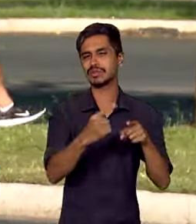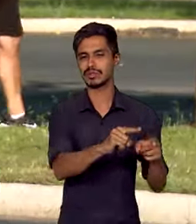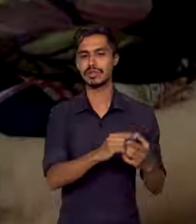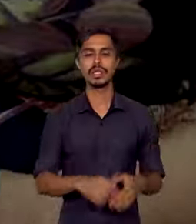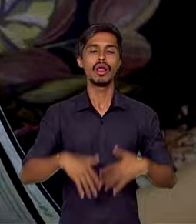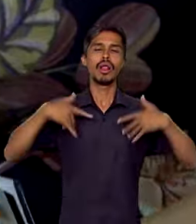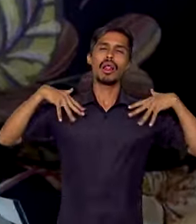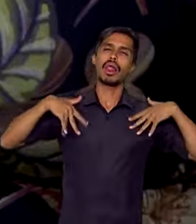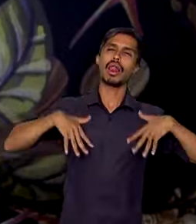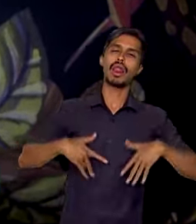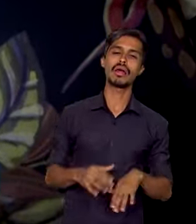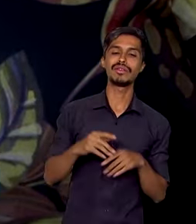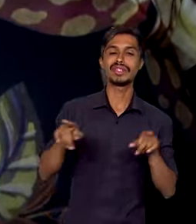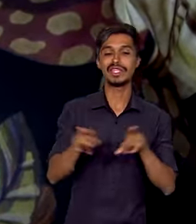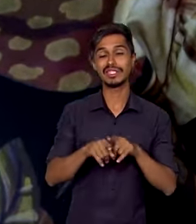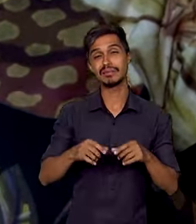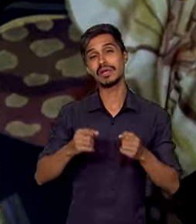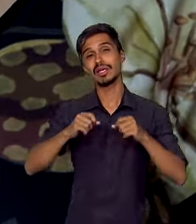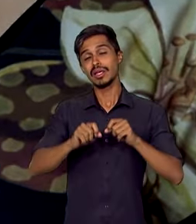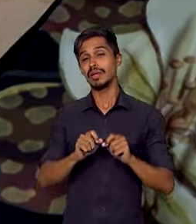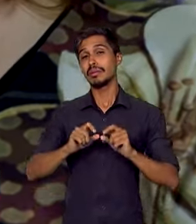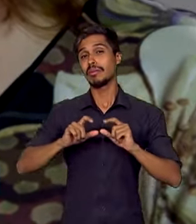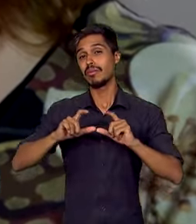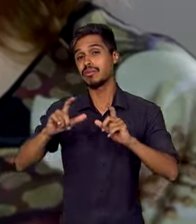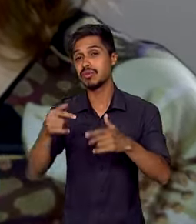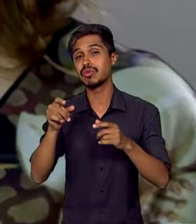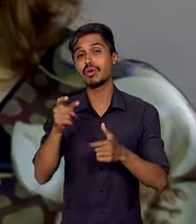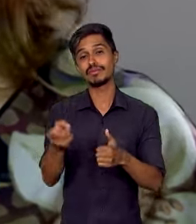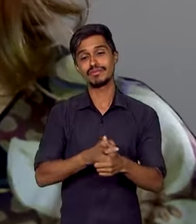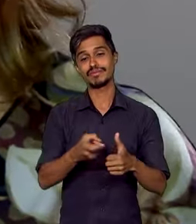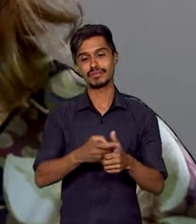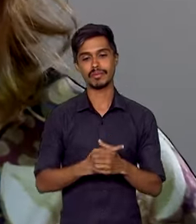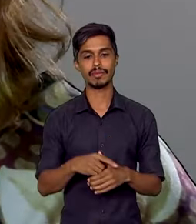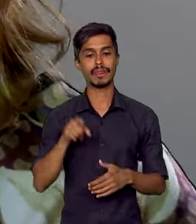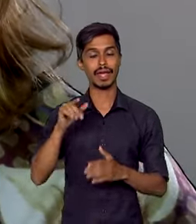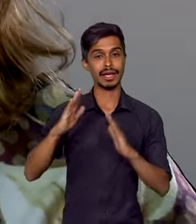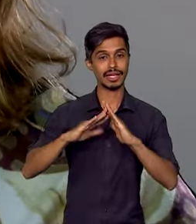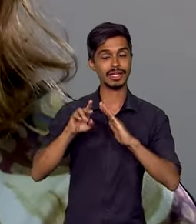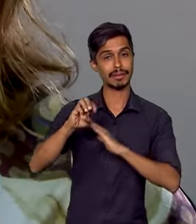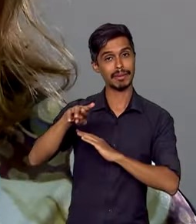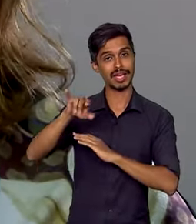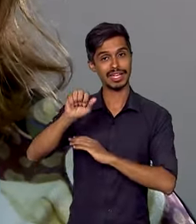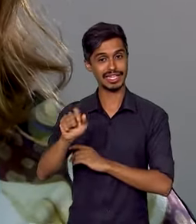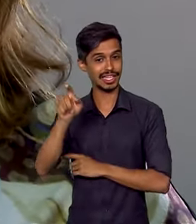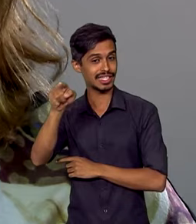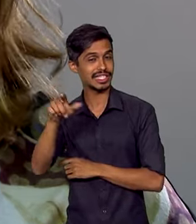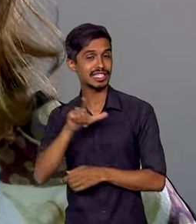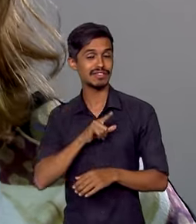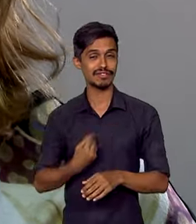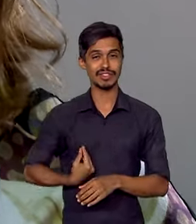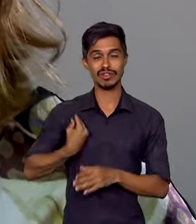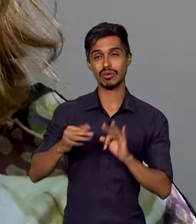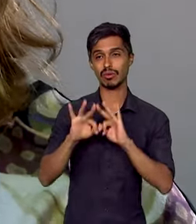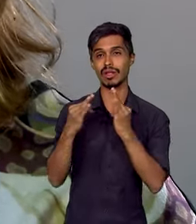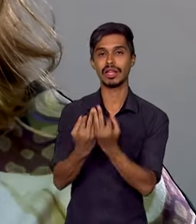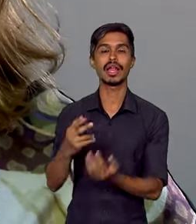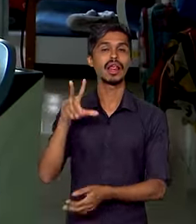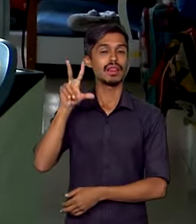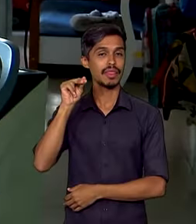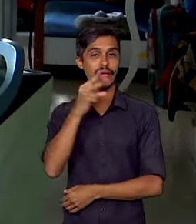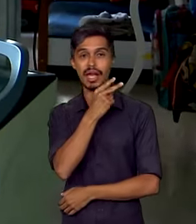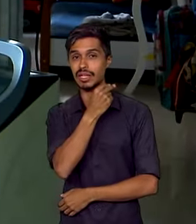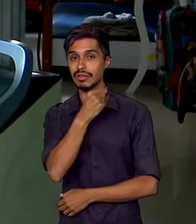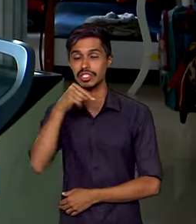suador, aumentam as despesas. Na casa da Dona Maria, onde moram quatro pessoas, em Taguatinga, no Distrito